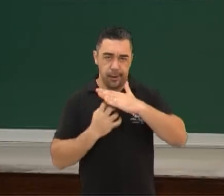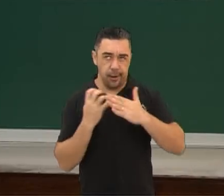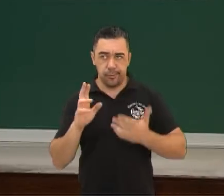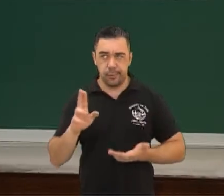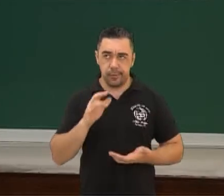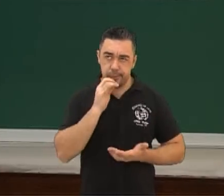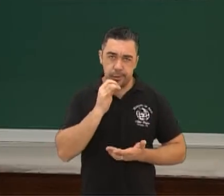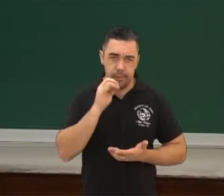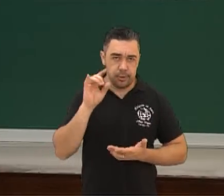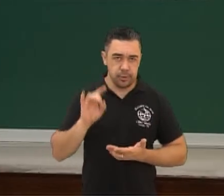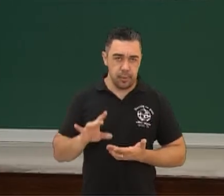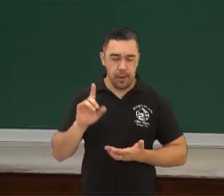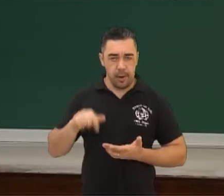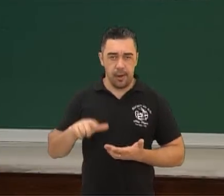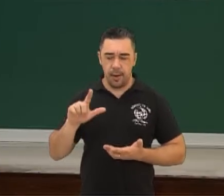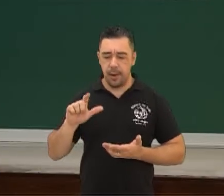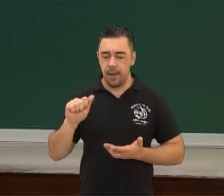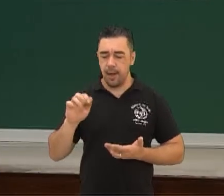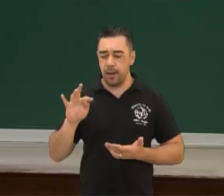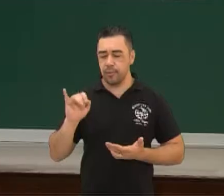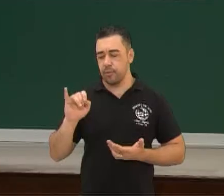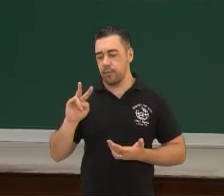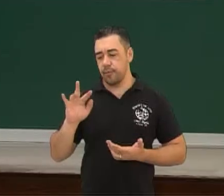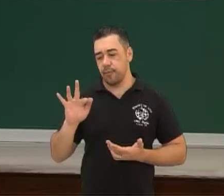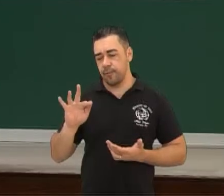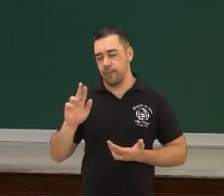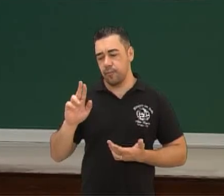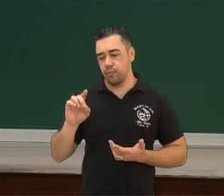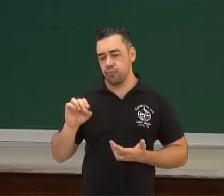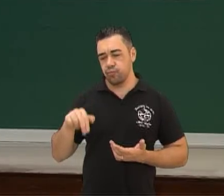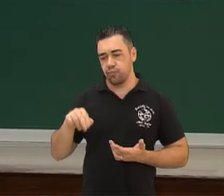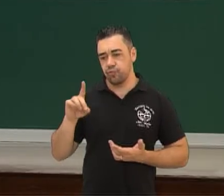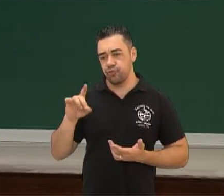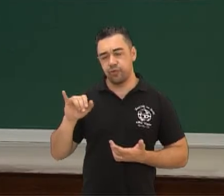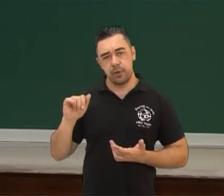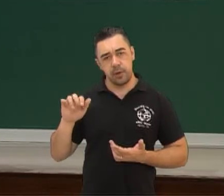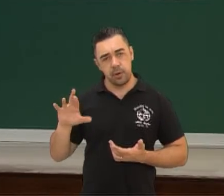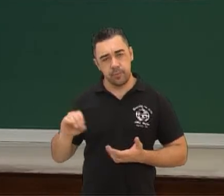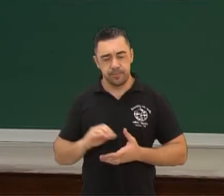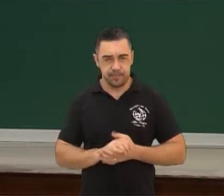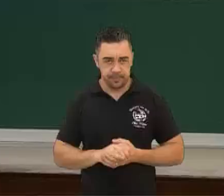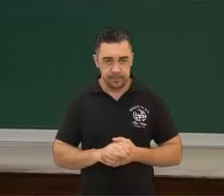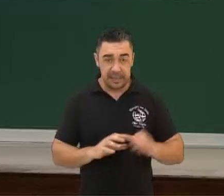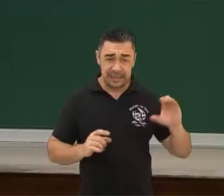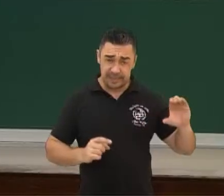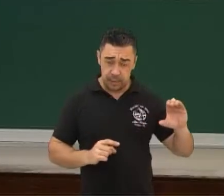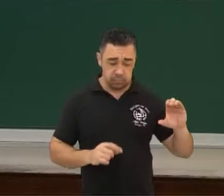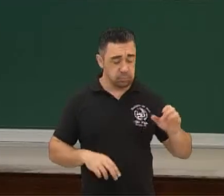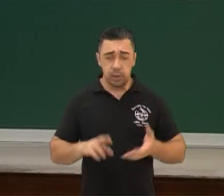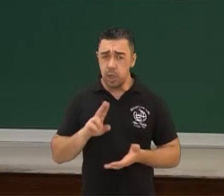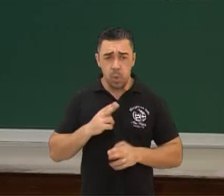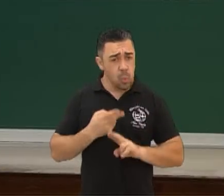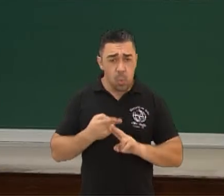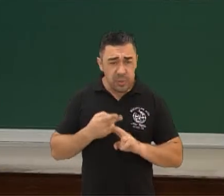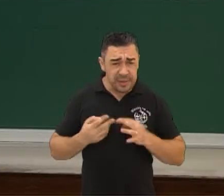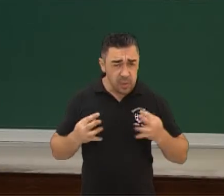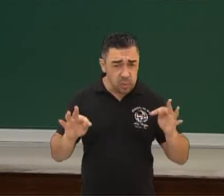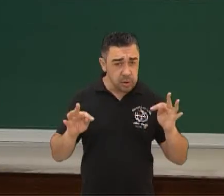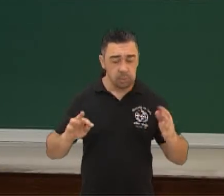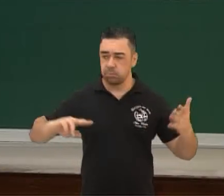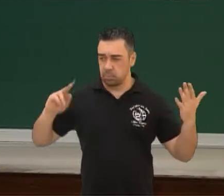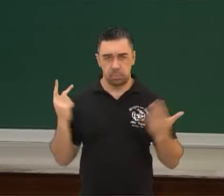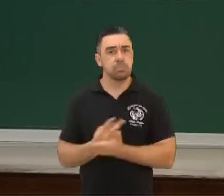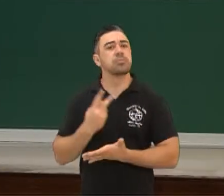dos grandes latifundiários. Alternativa C. Não utiliza tecnologia para a sua produção agrícola.